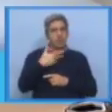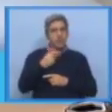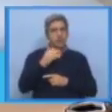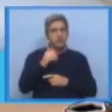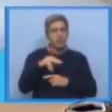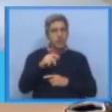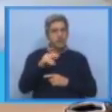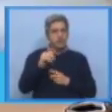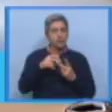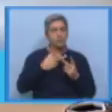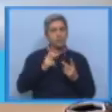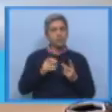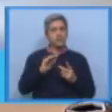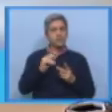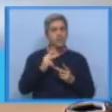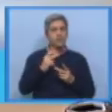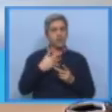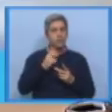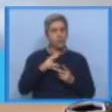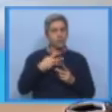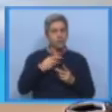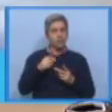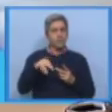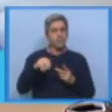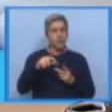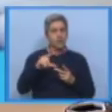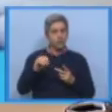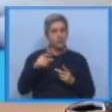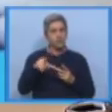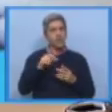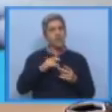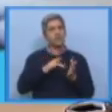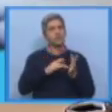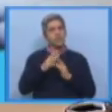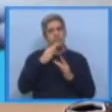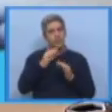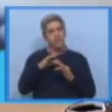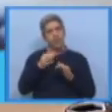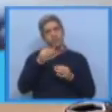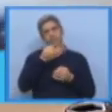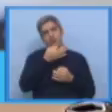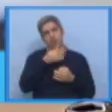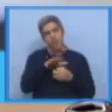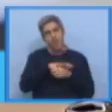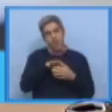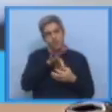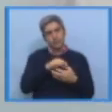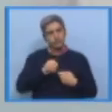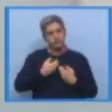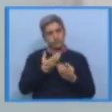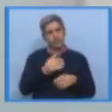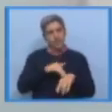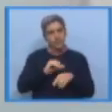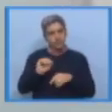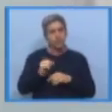o Dr. Salvador de Mel, que são cristãos que estão ligados a esta área e que vão também dar o testemunho. E o que lhe parece